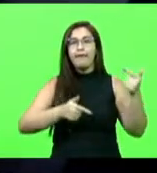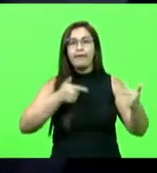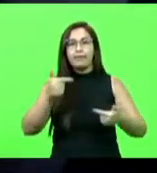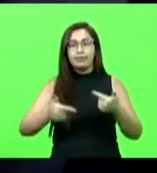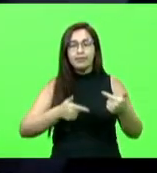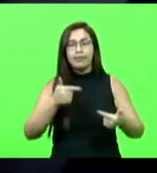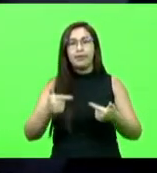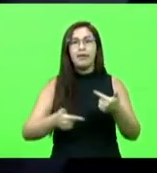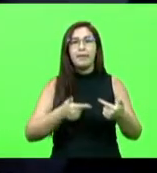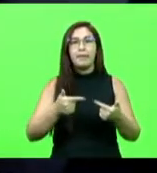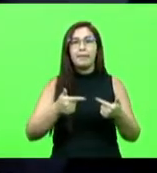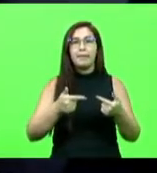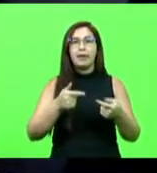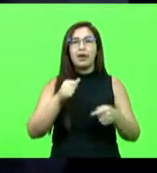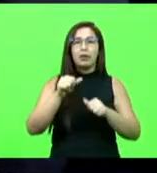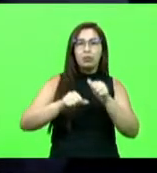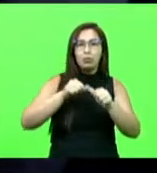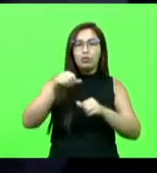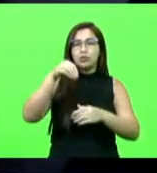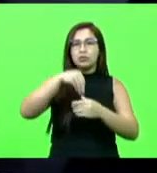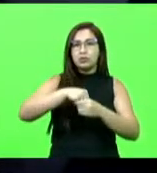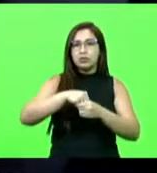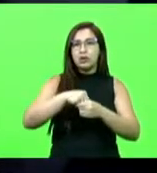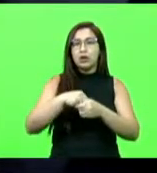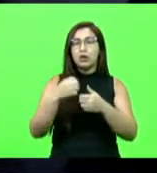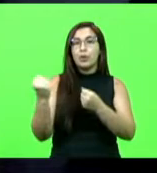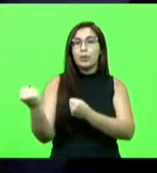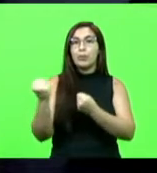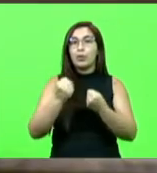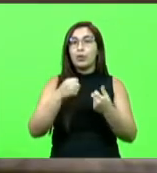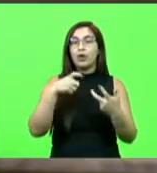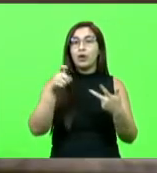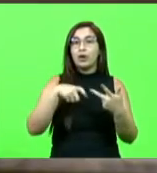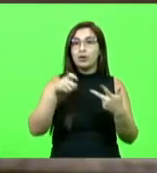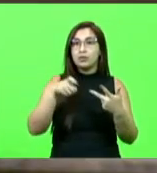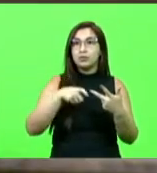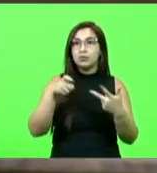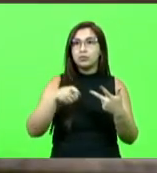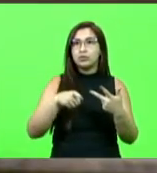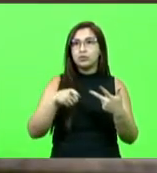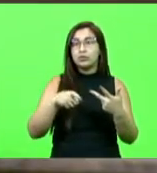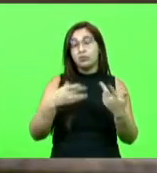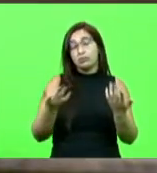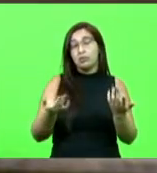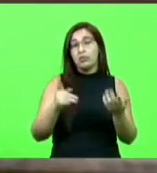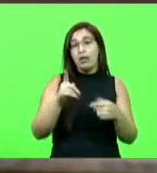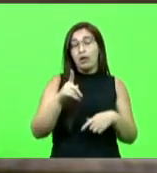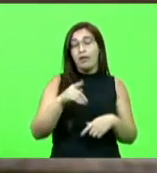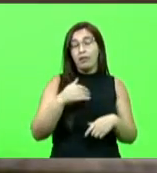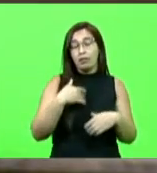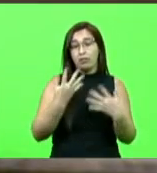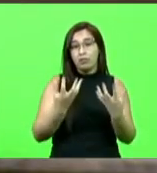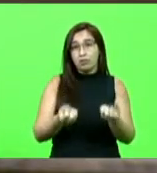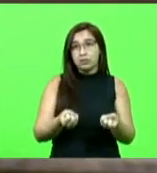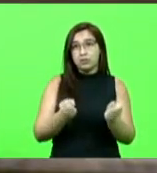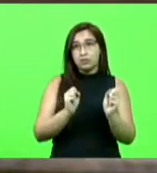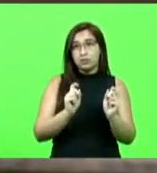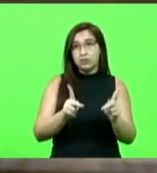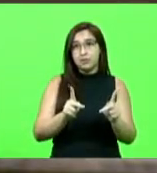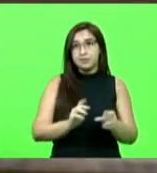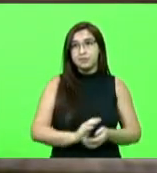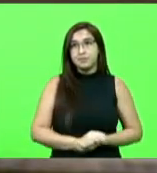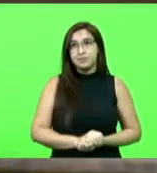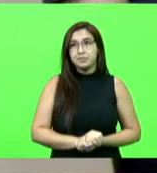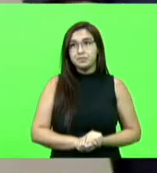adequações internas no Poder Executivo para sua fiel execução. Bom, se é do líder do governo, eu vou me submeter. Obrigado, senhor presidente.